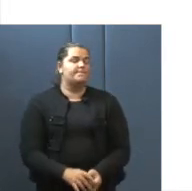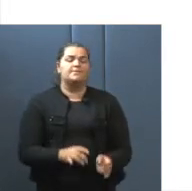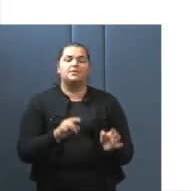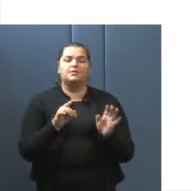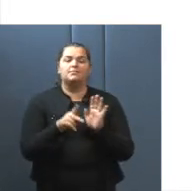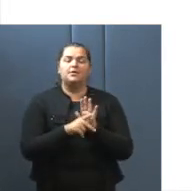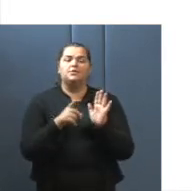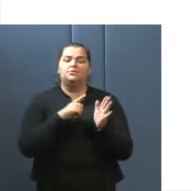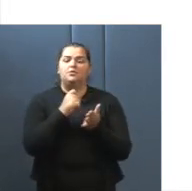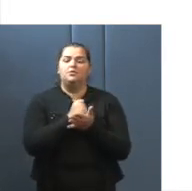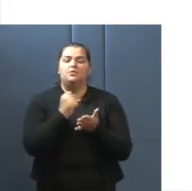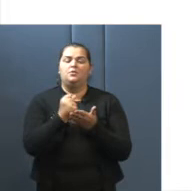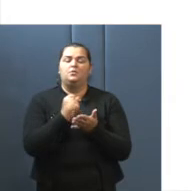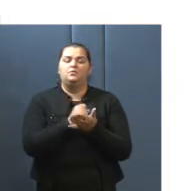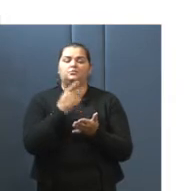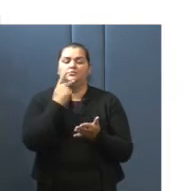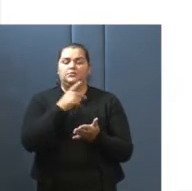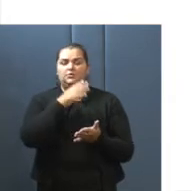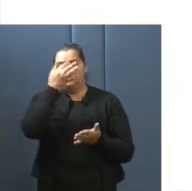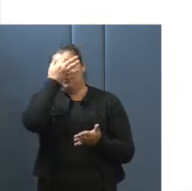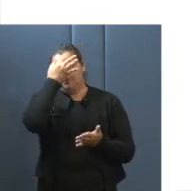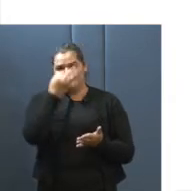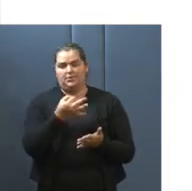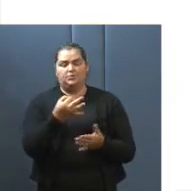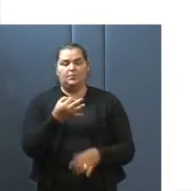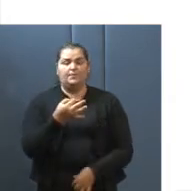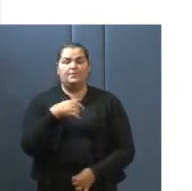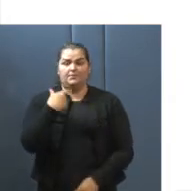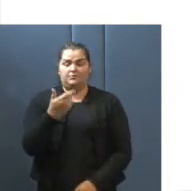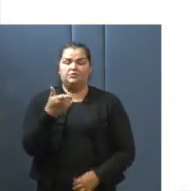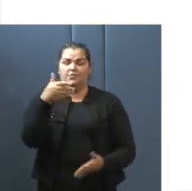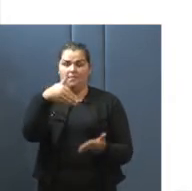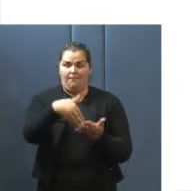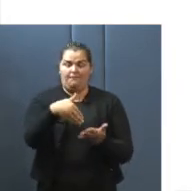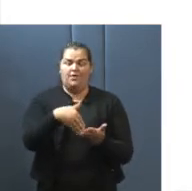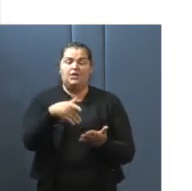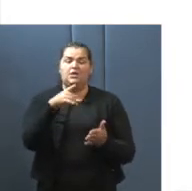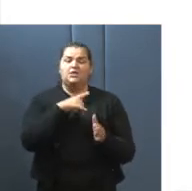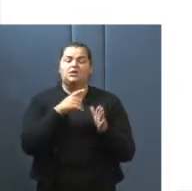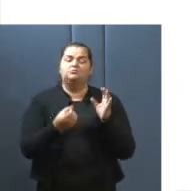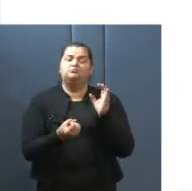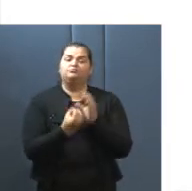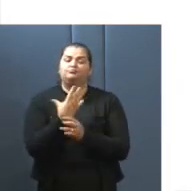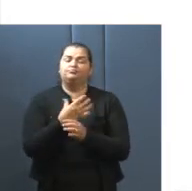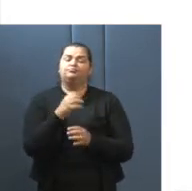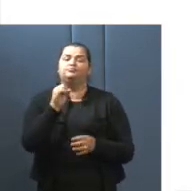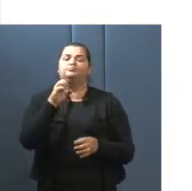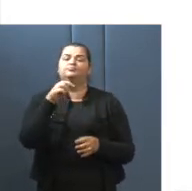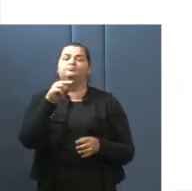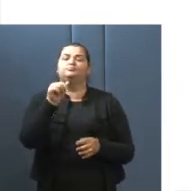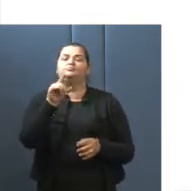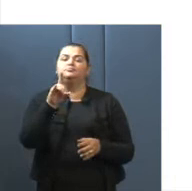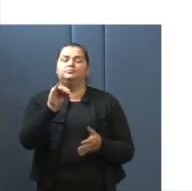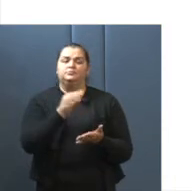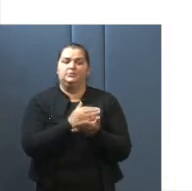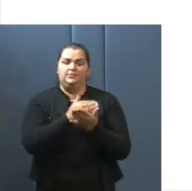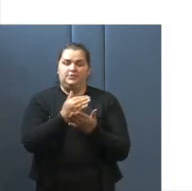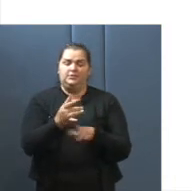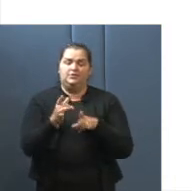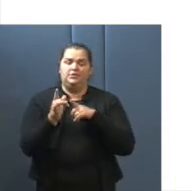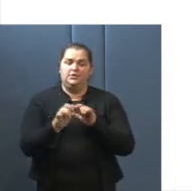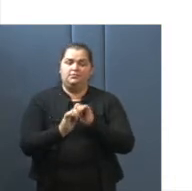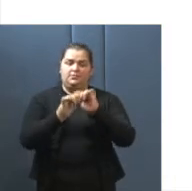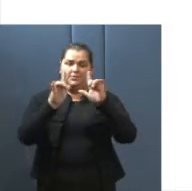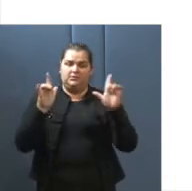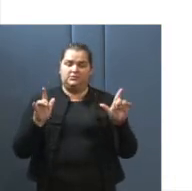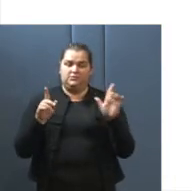dos contratos de reestruturação que são firmados. Por fim, nós temos o nosso procedimento interno de aprovação do Senado Federal, que a partir da publicação do